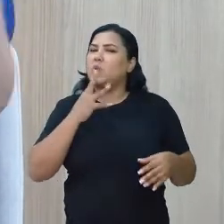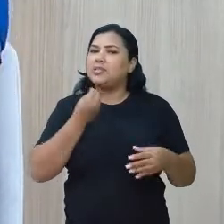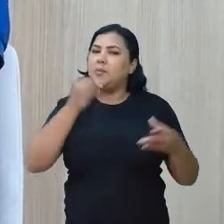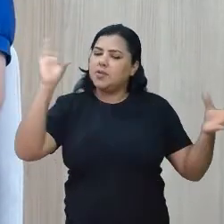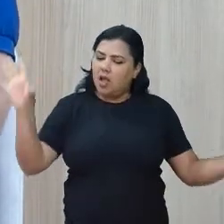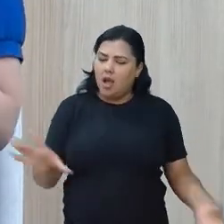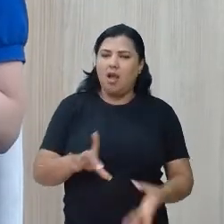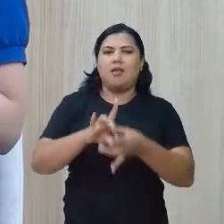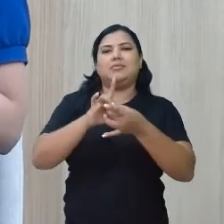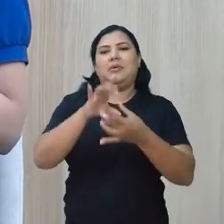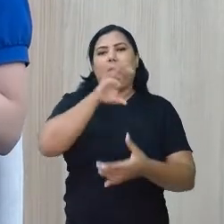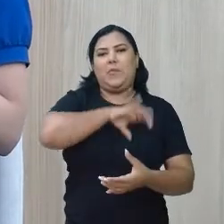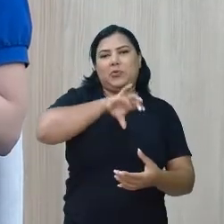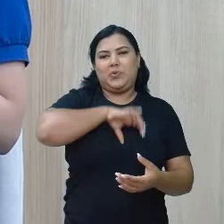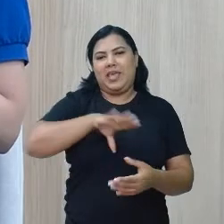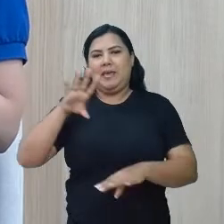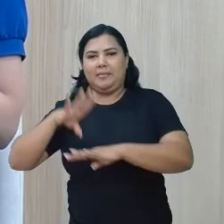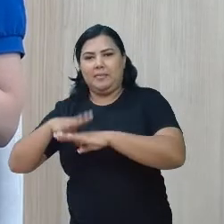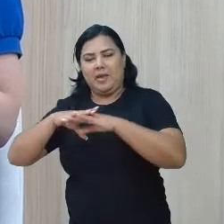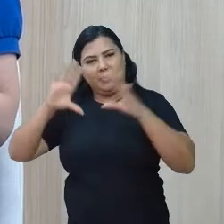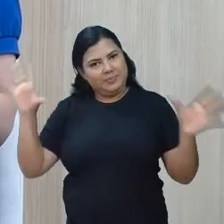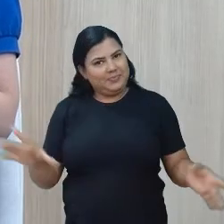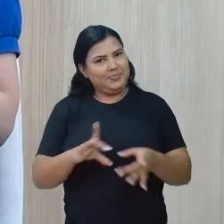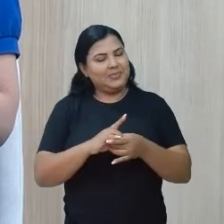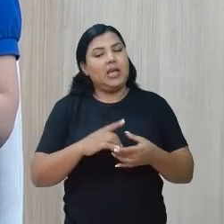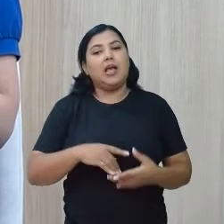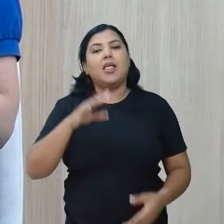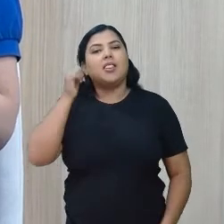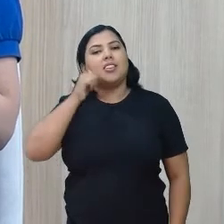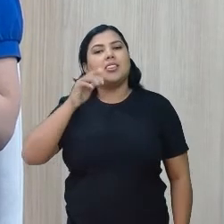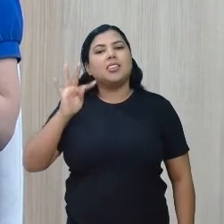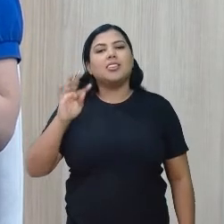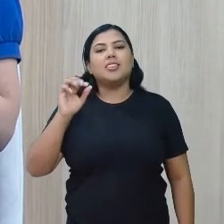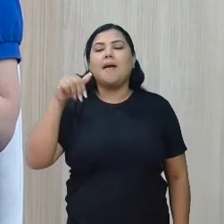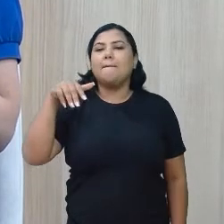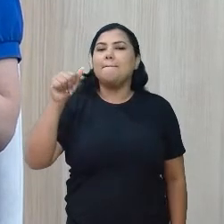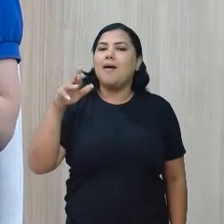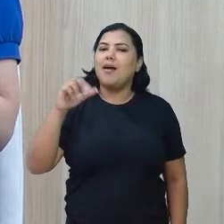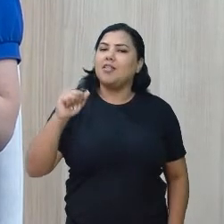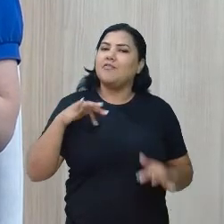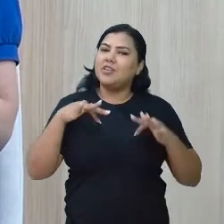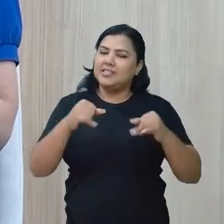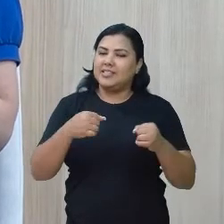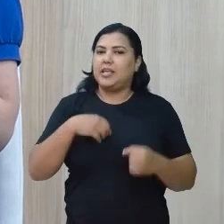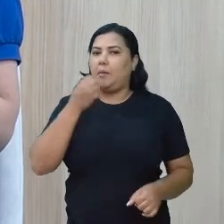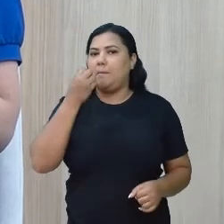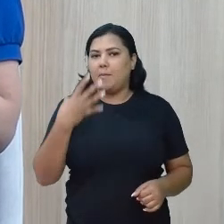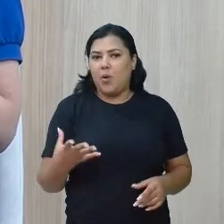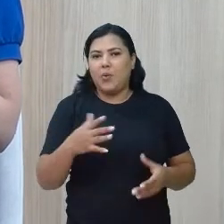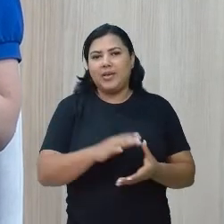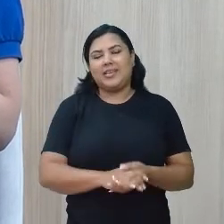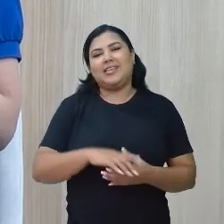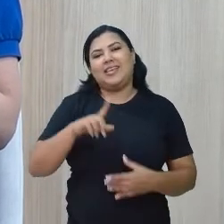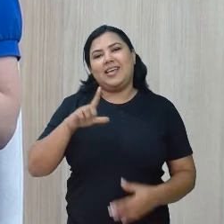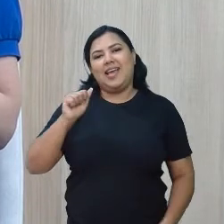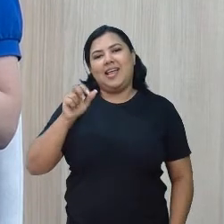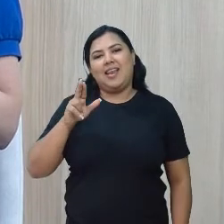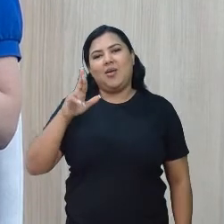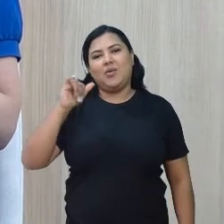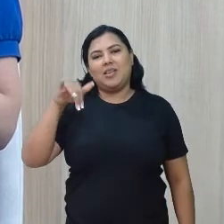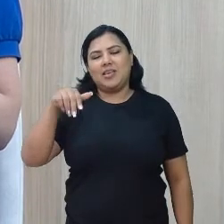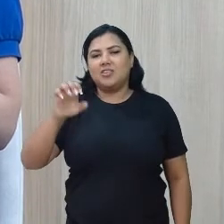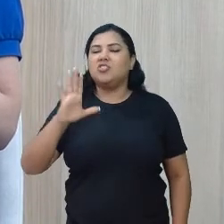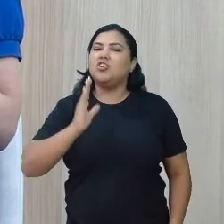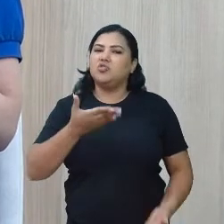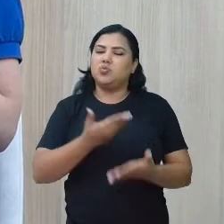todos integrados aí, tá certo? A Tamara também estava interagindo aqui no final, dizendo que bom, que a Lauriane já tinha visto esse conteúdo